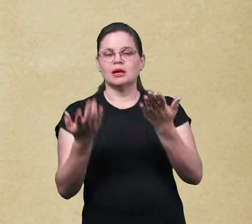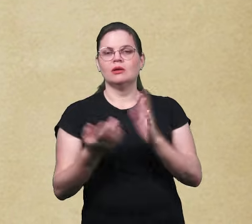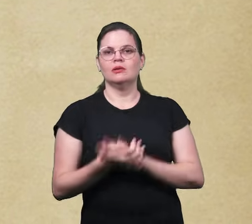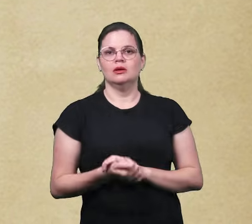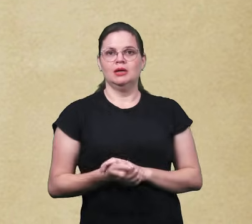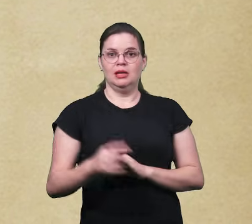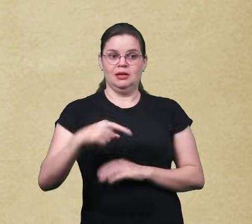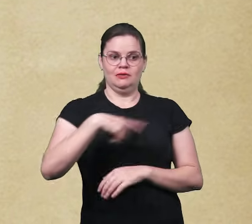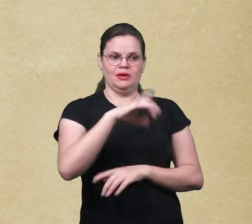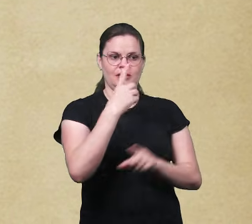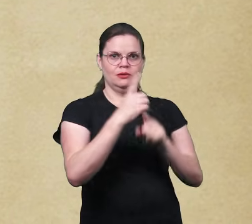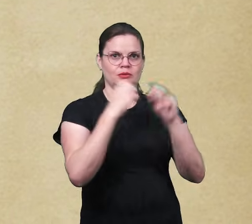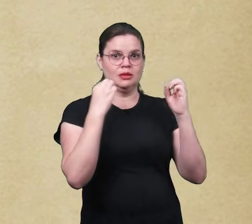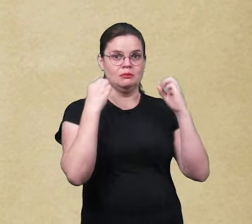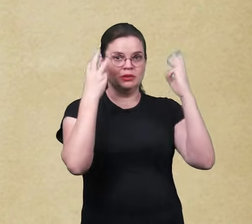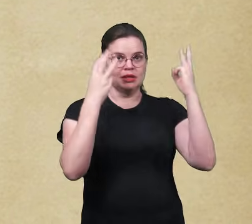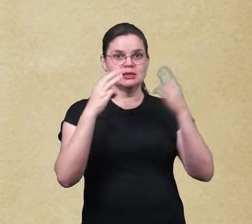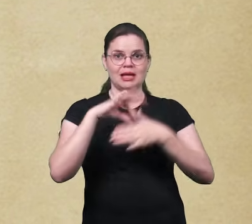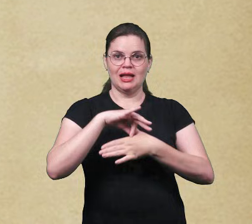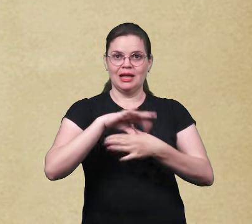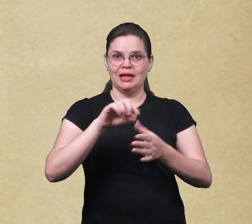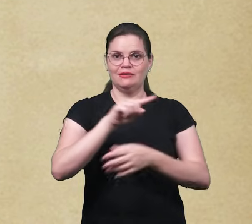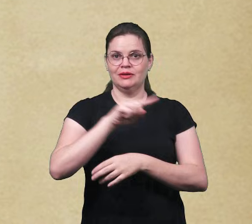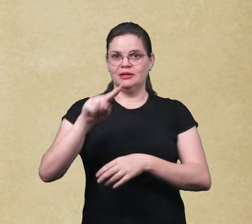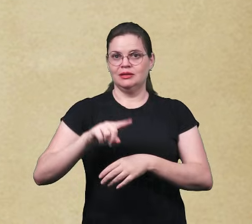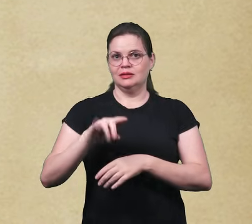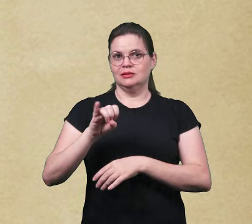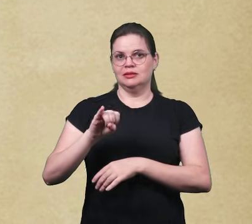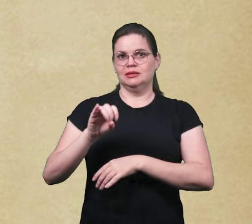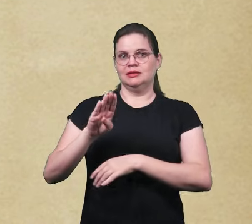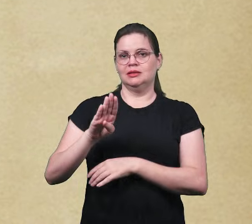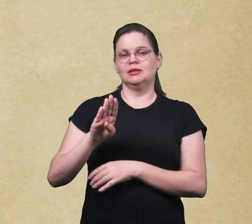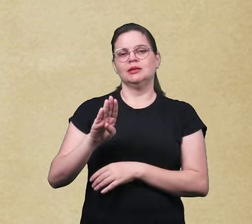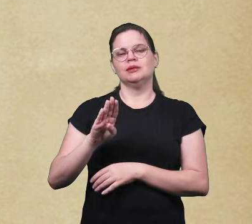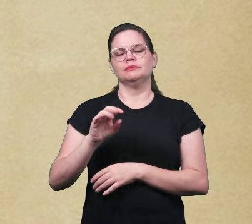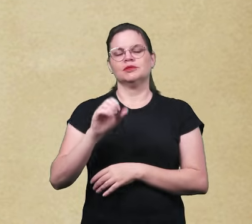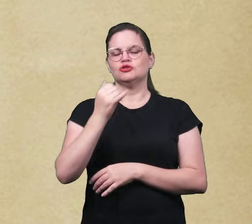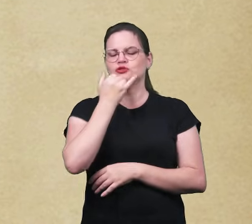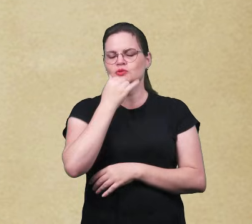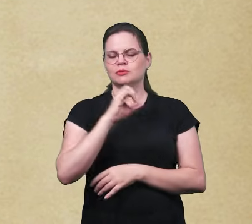de Moisés, filha de Jetro, que estava com ele, né? Então,